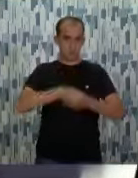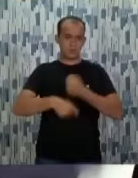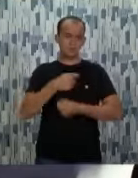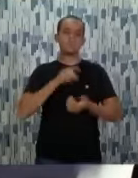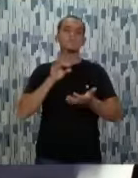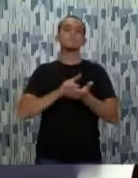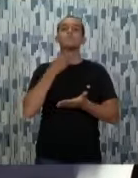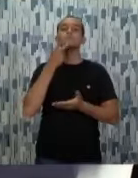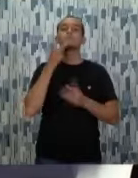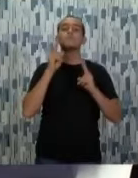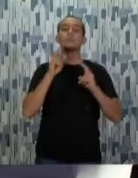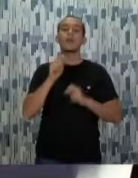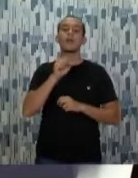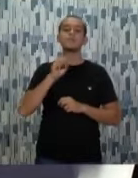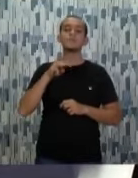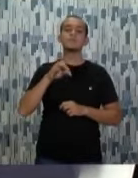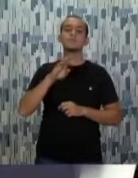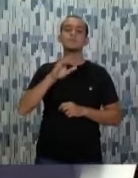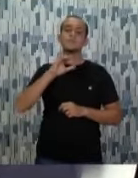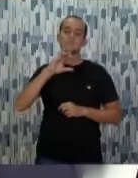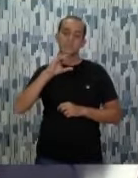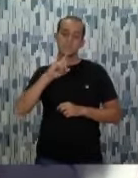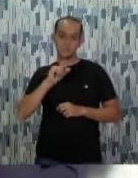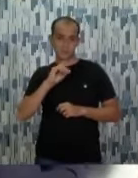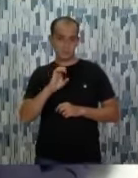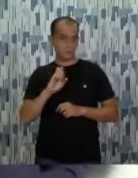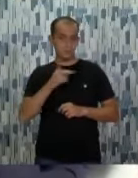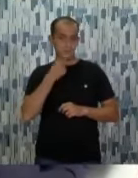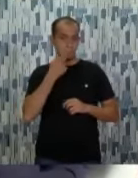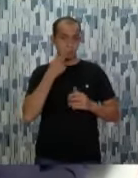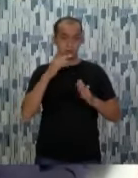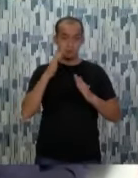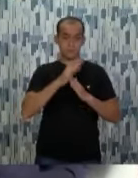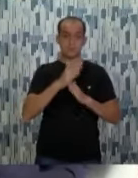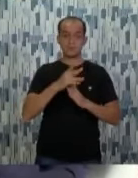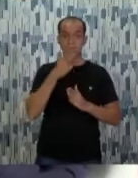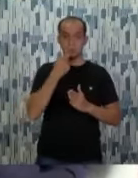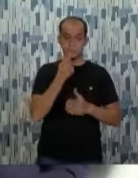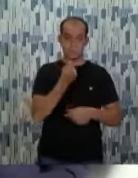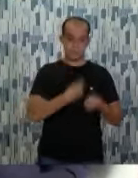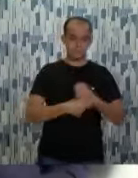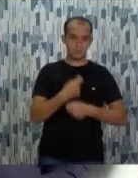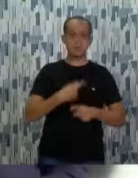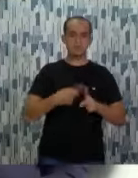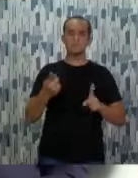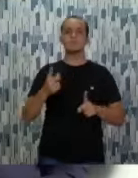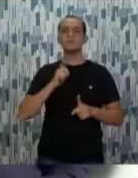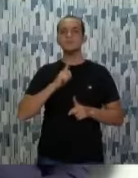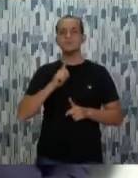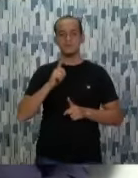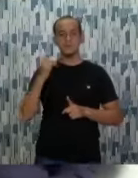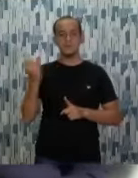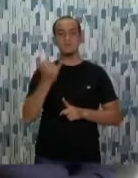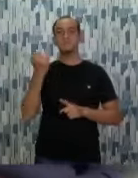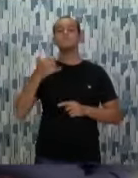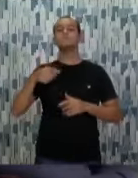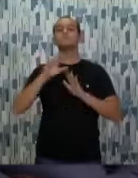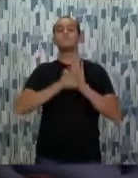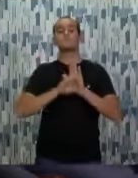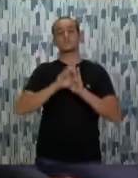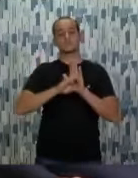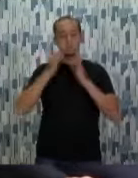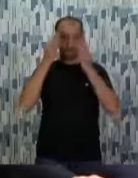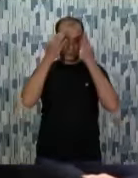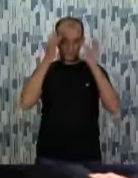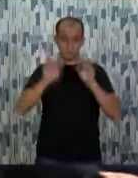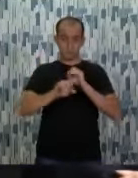ele fala lá de assimetricidades. Não vou falar, não dei tempo agora de falar da parte financeira, mas que eu importei, de certa forma, esse conceito teórico